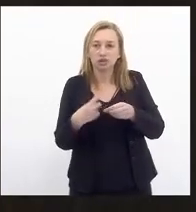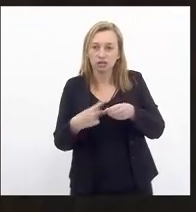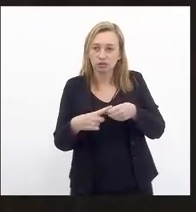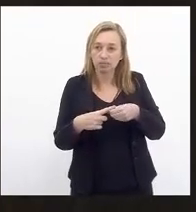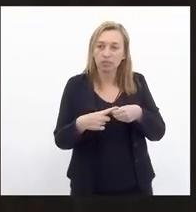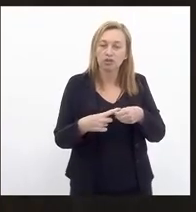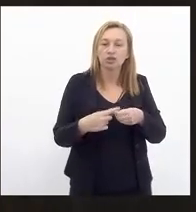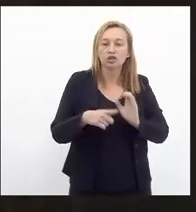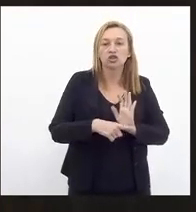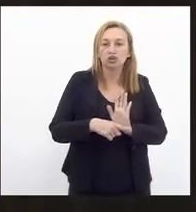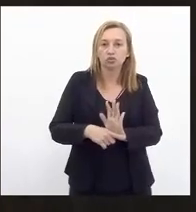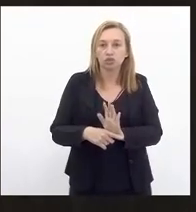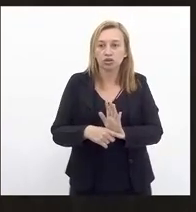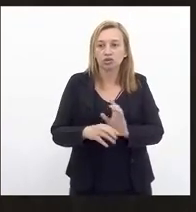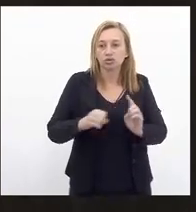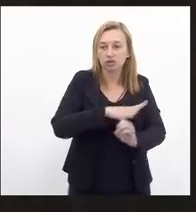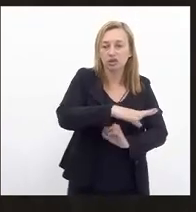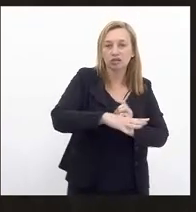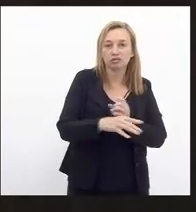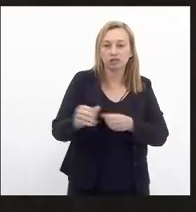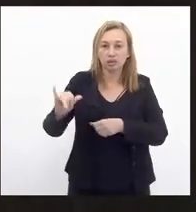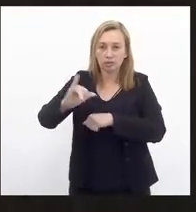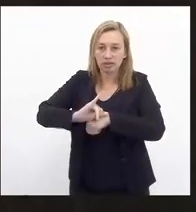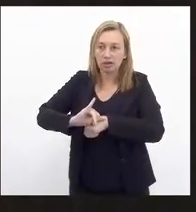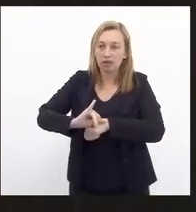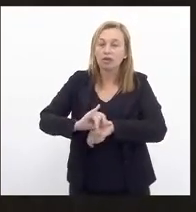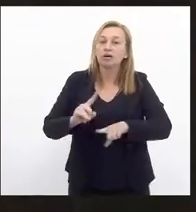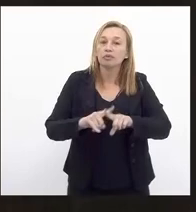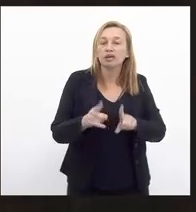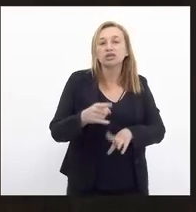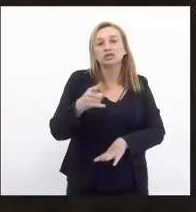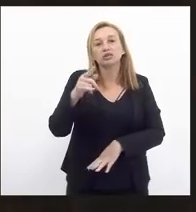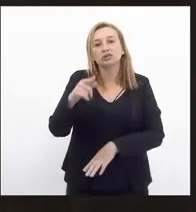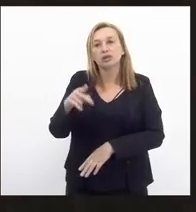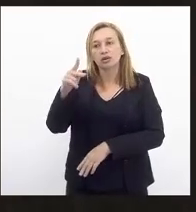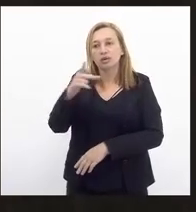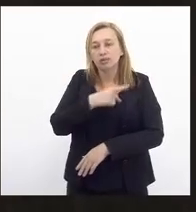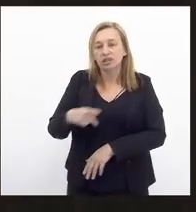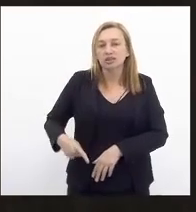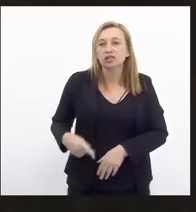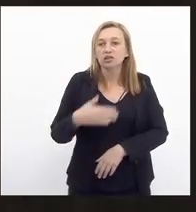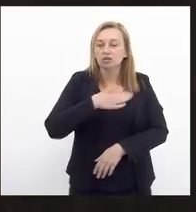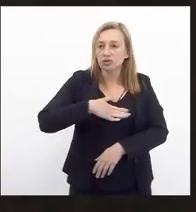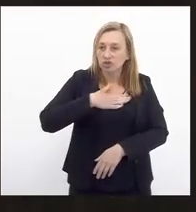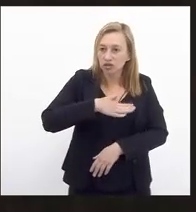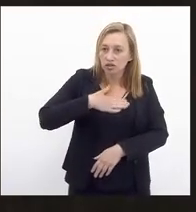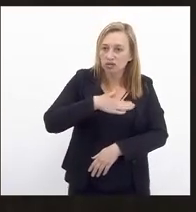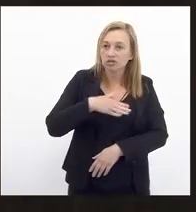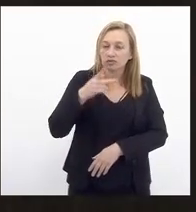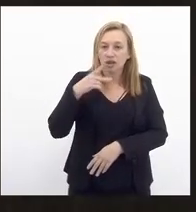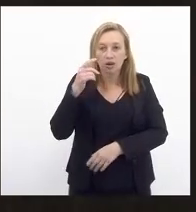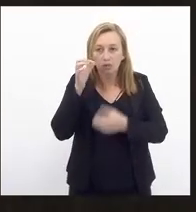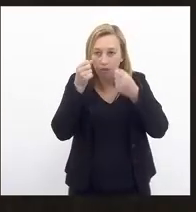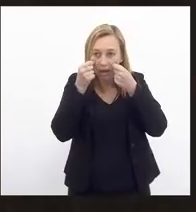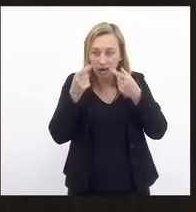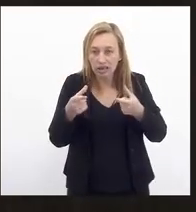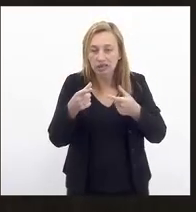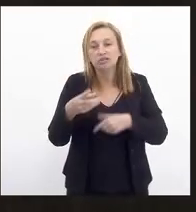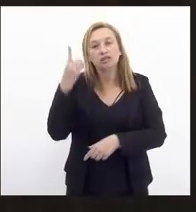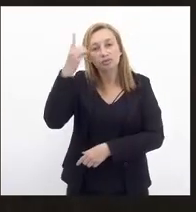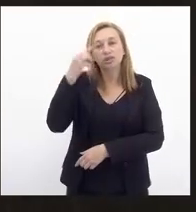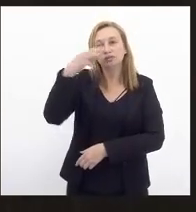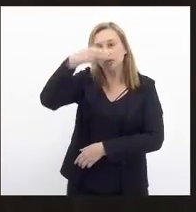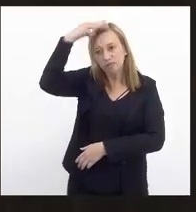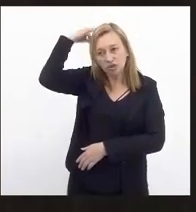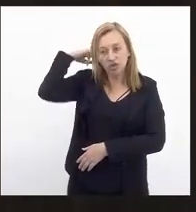de assistência social da capital mas Presidente eu gostaria de fazer aqui um alerta o deputado Márcio